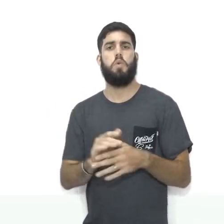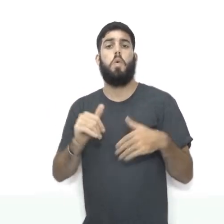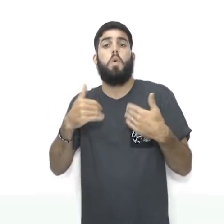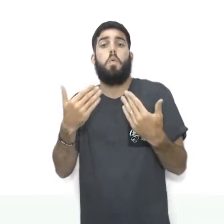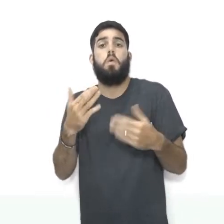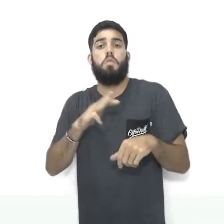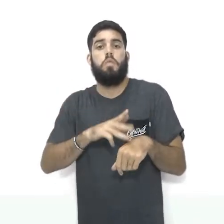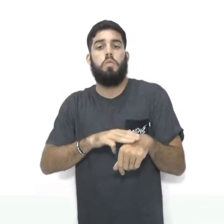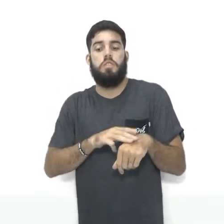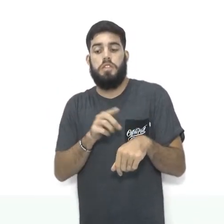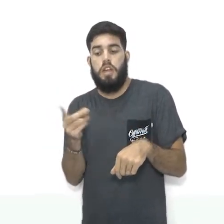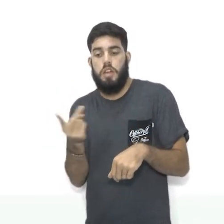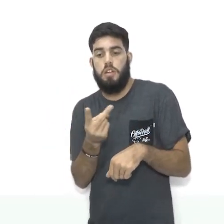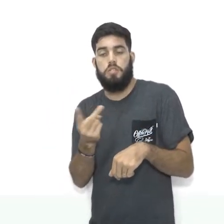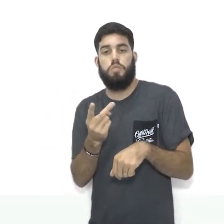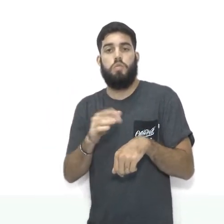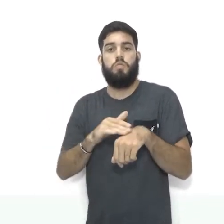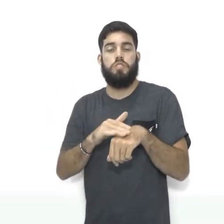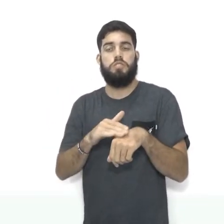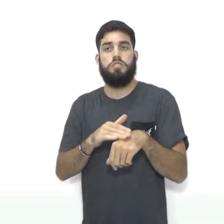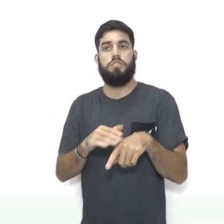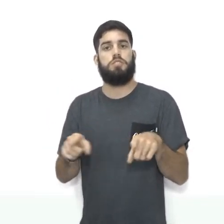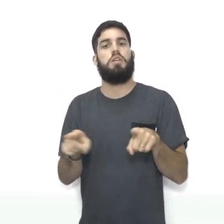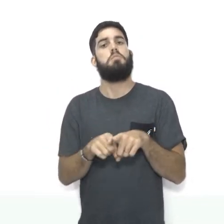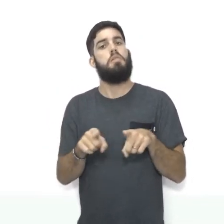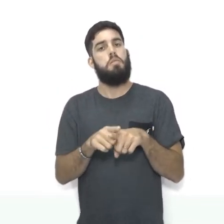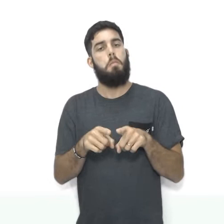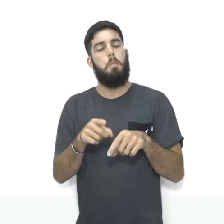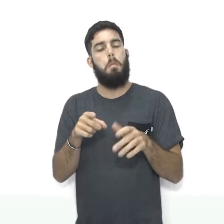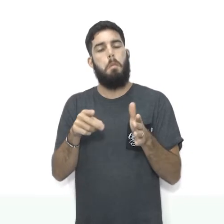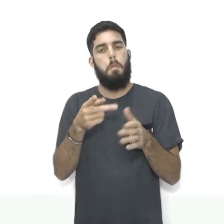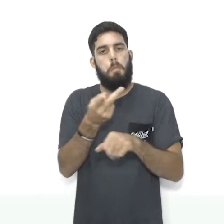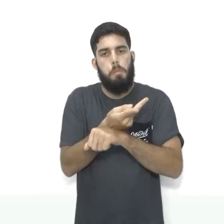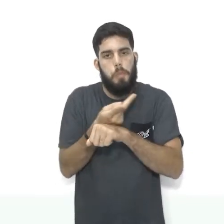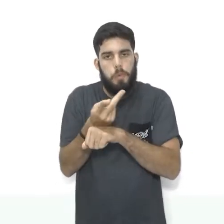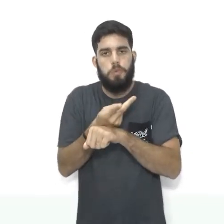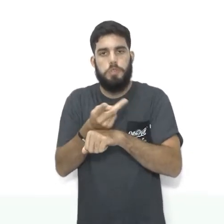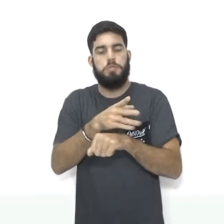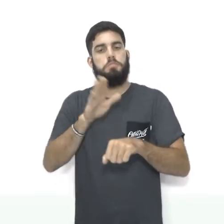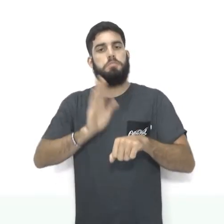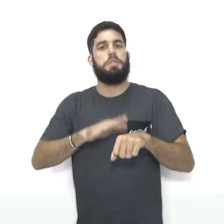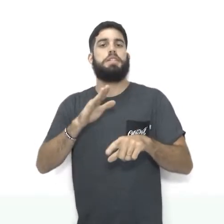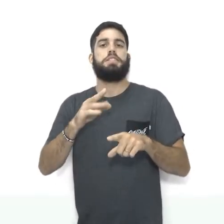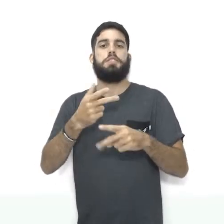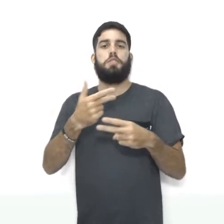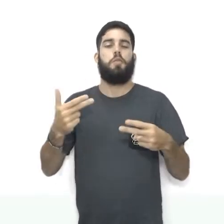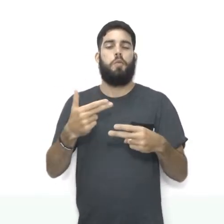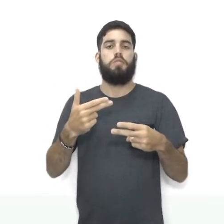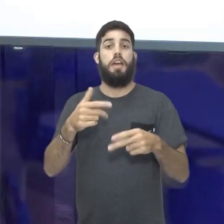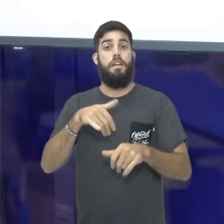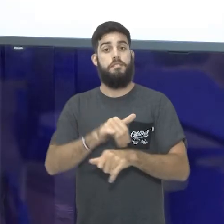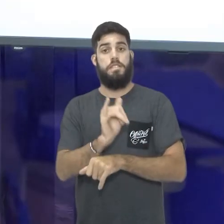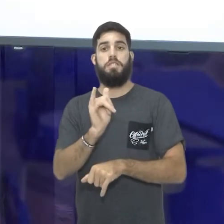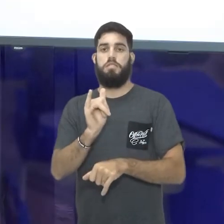estão tratando? Procure mais informações acerca dos métodos de prevenção desta doença e registre em seu